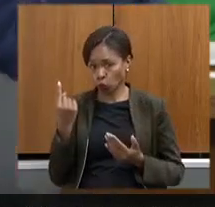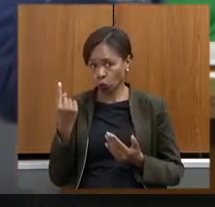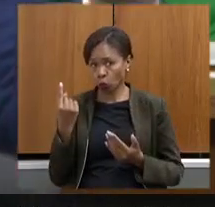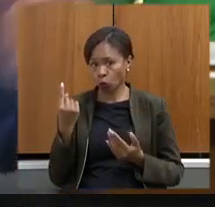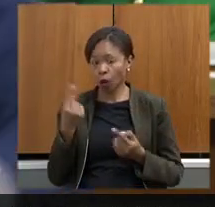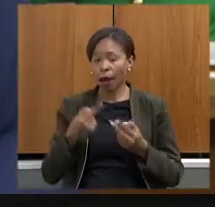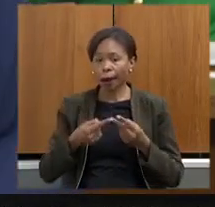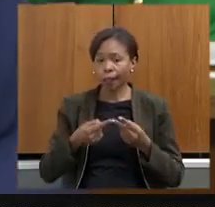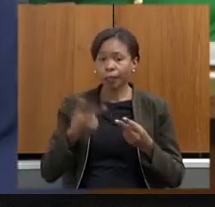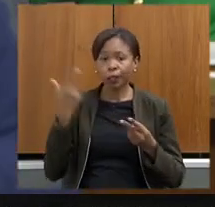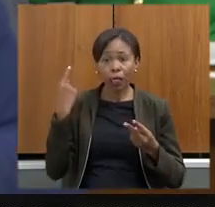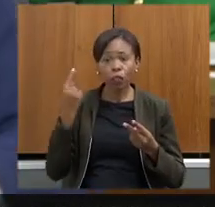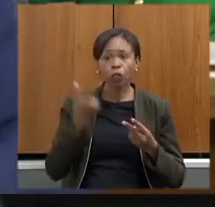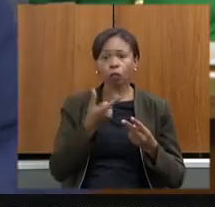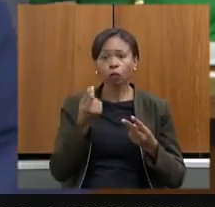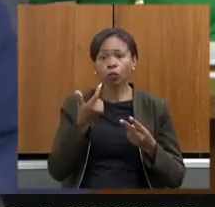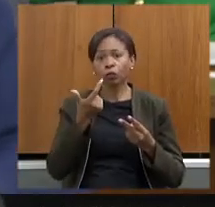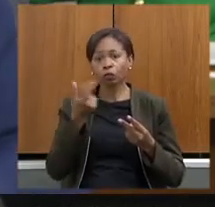2020/2019